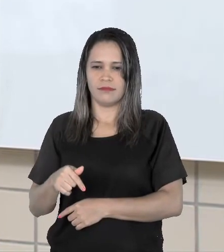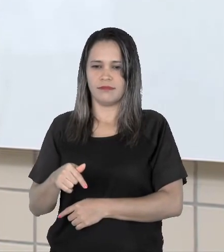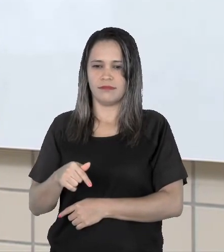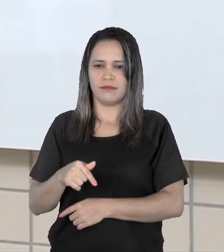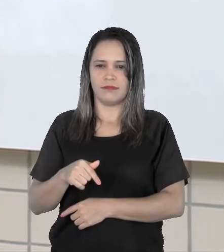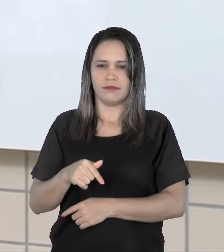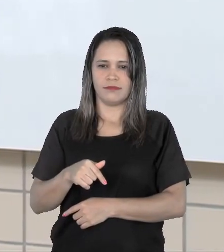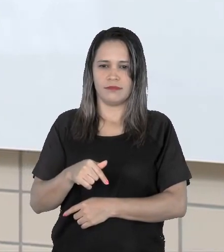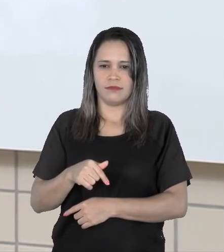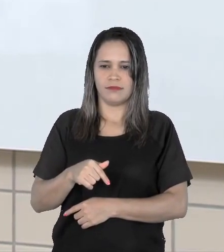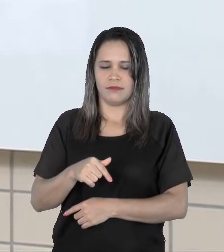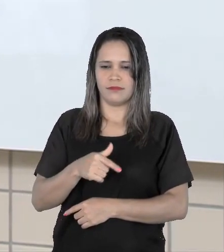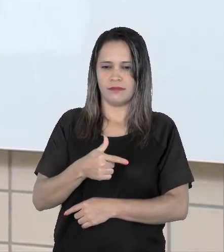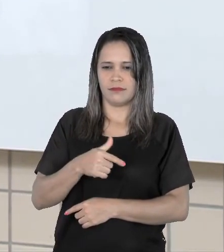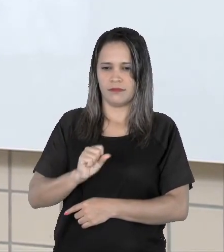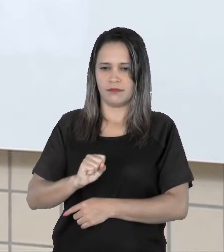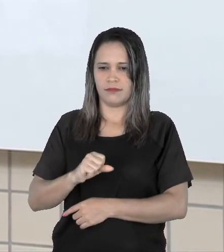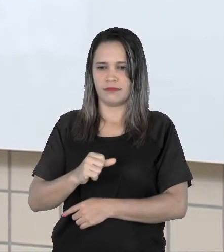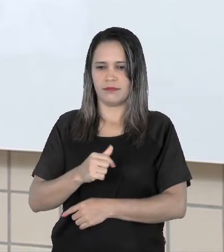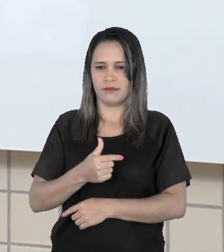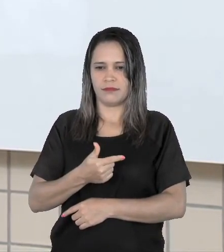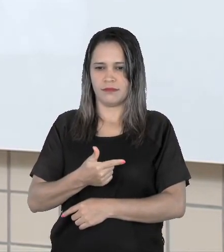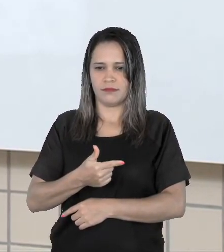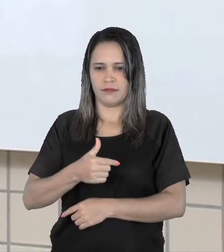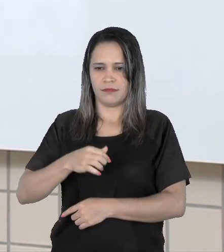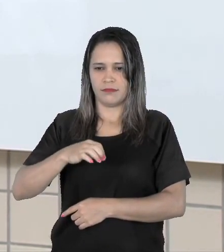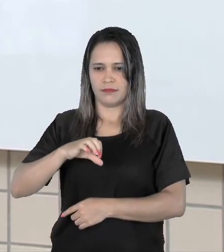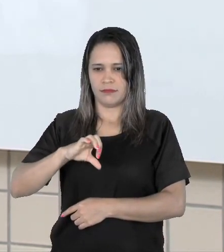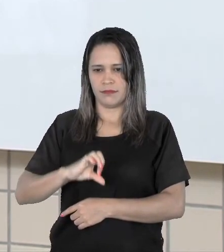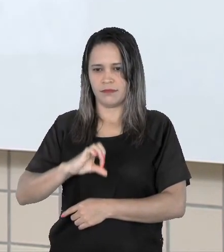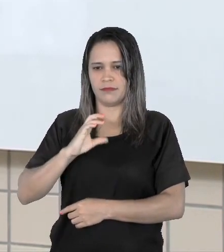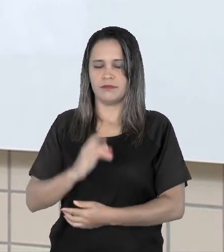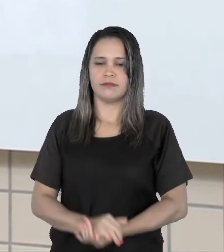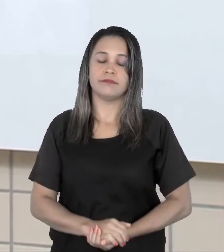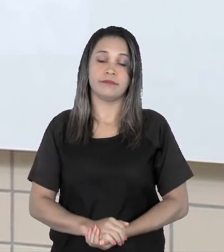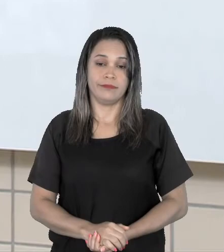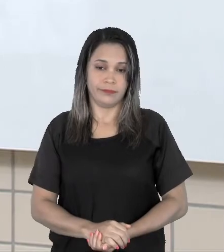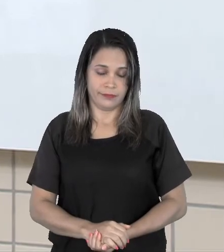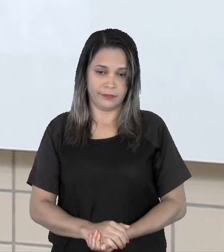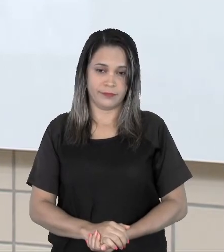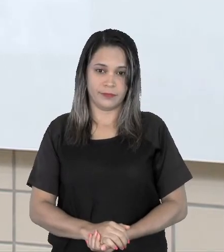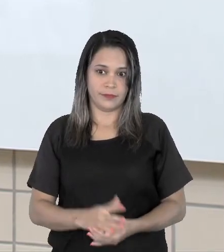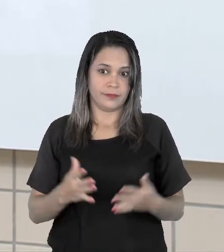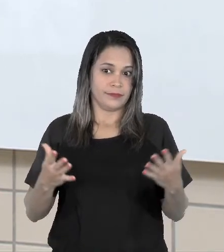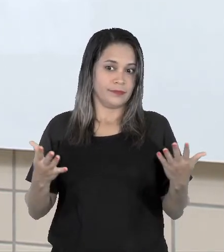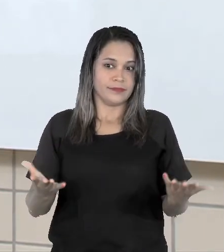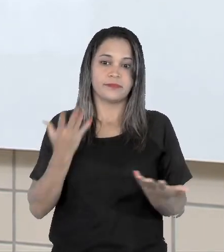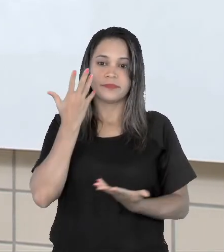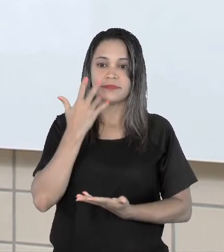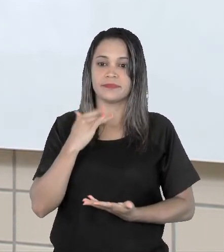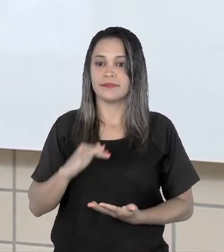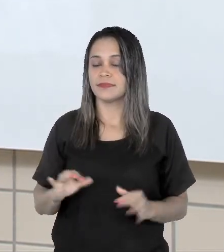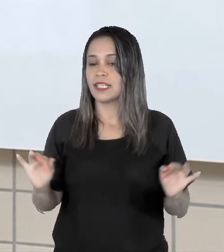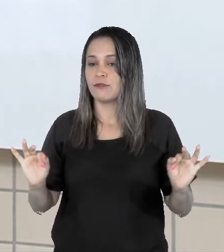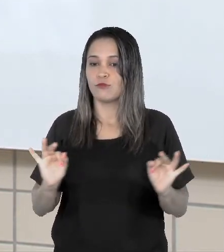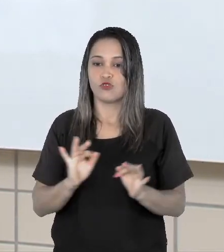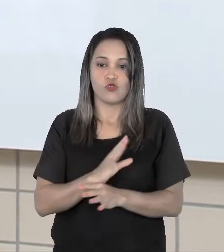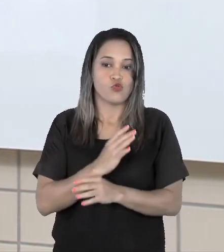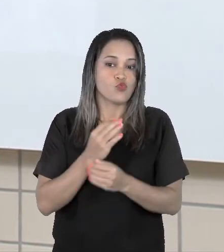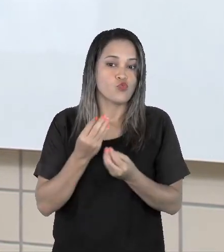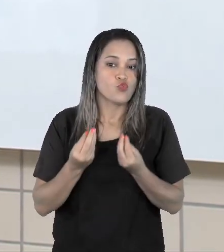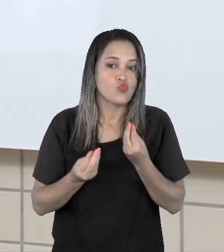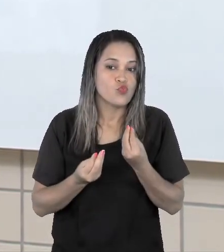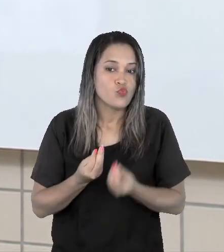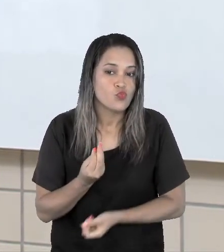27, 2 com 8, 28, 2 com 9, 29. E aí, crianças, terminou com o número